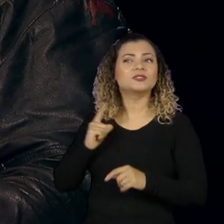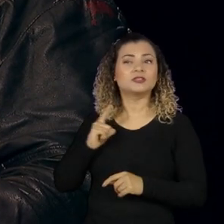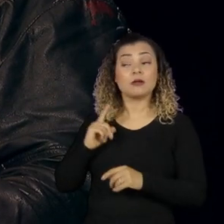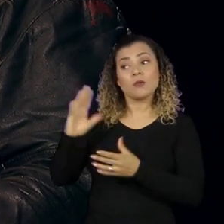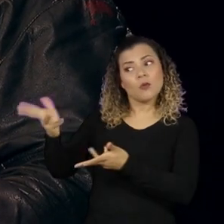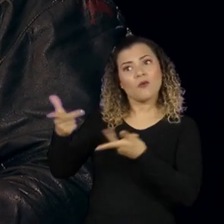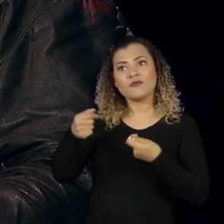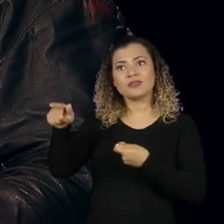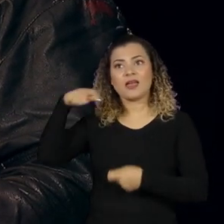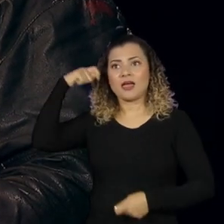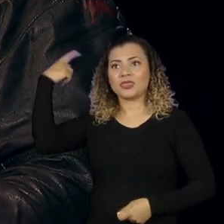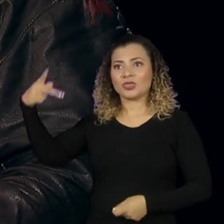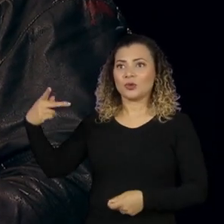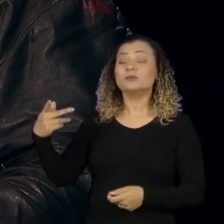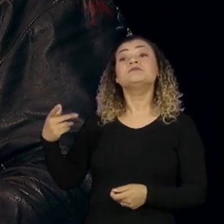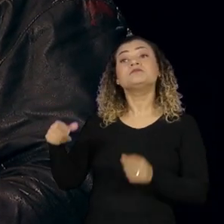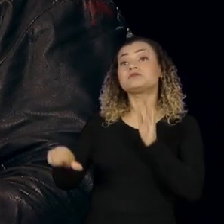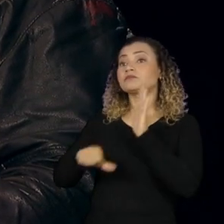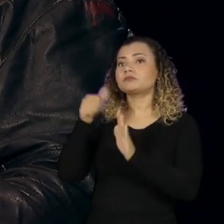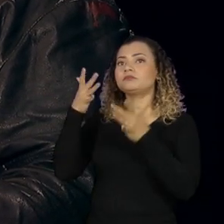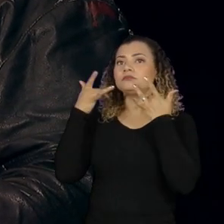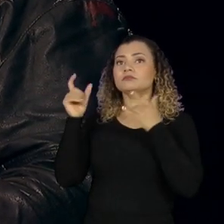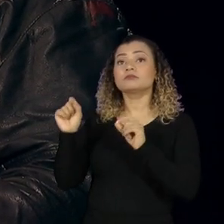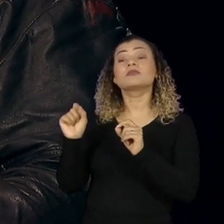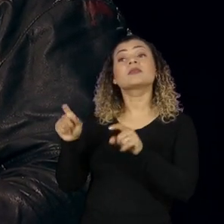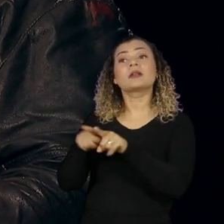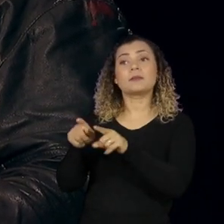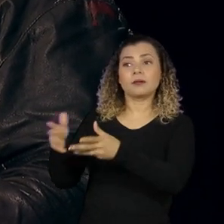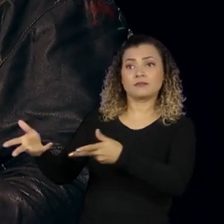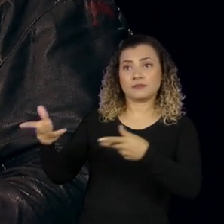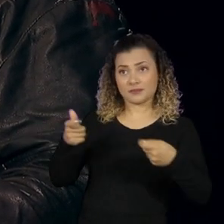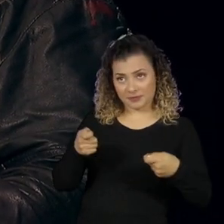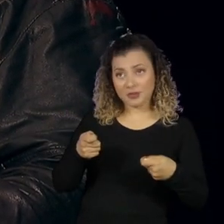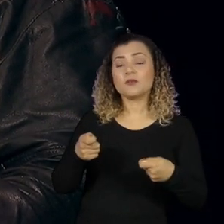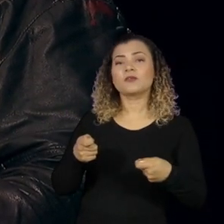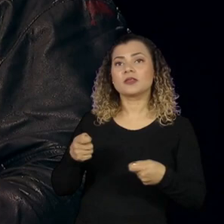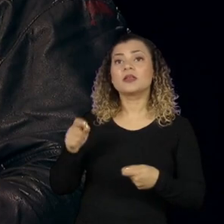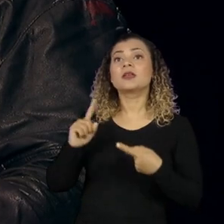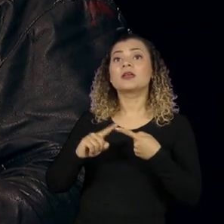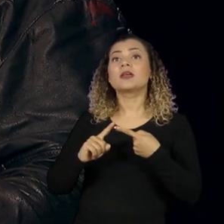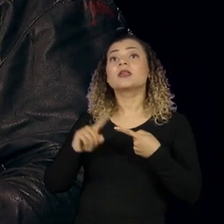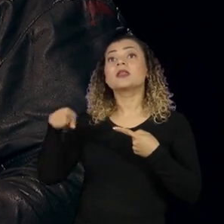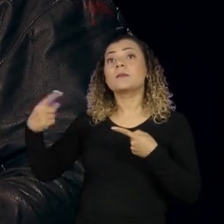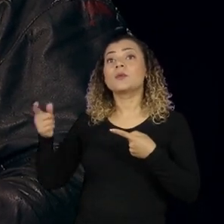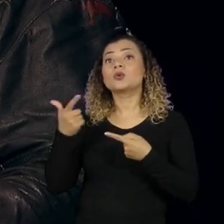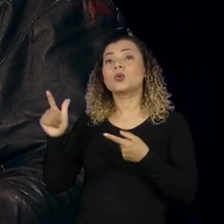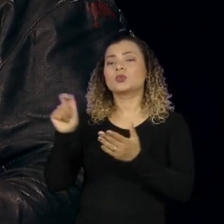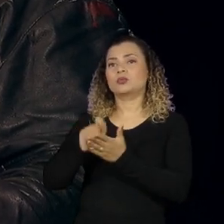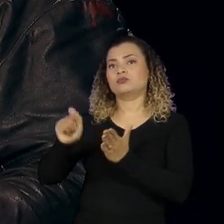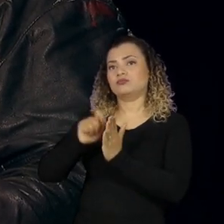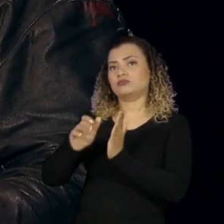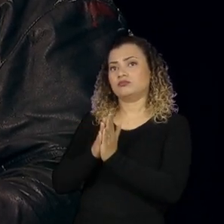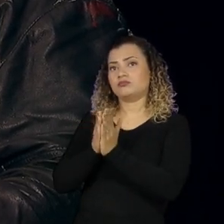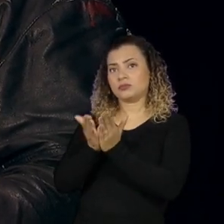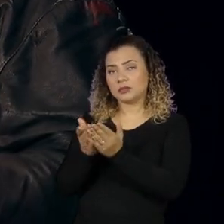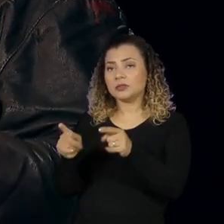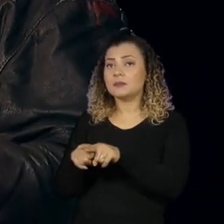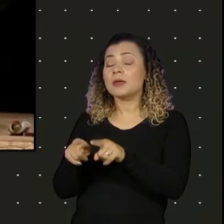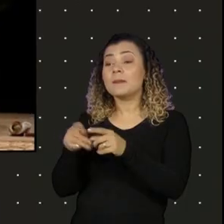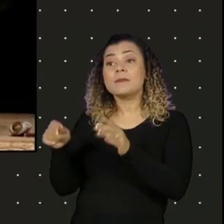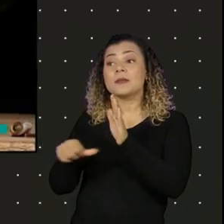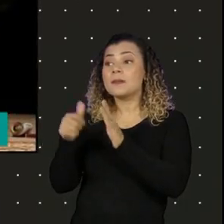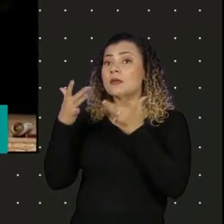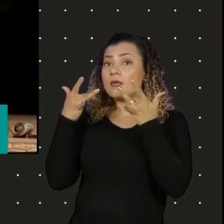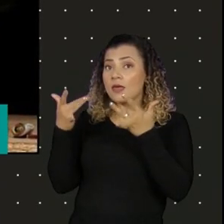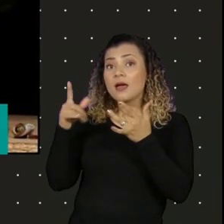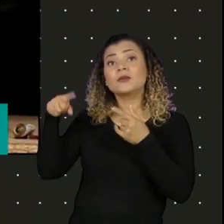como ator. A primeira peça que ele fez foi o Curta Passagem. Depois, logo depois, eu escrevi o Música para Ninar Dinossauros, que ele mostrou. E a